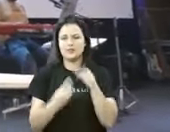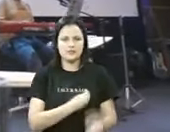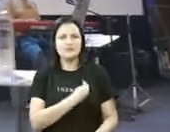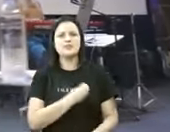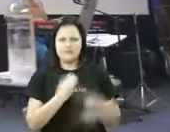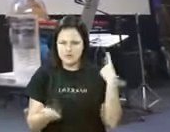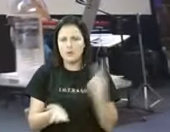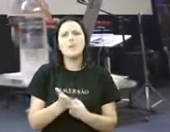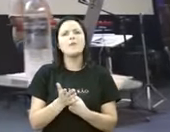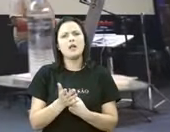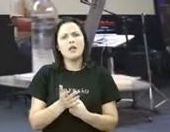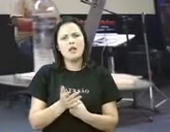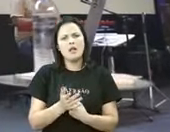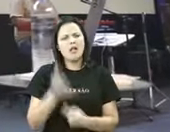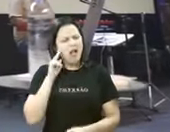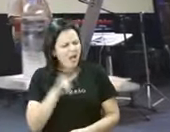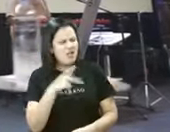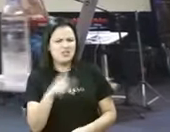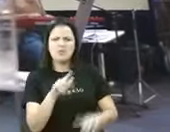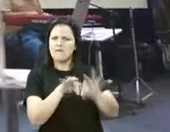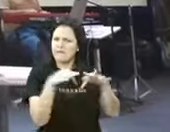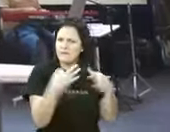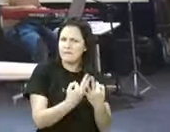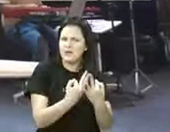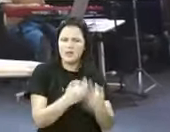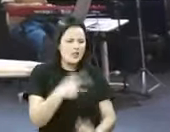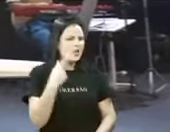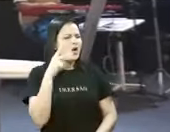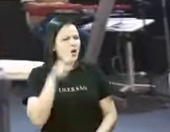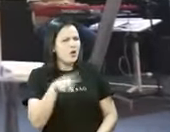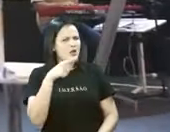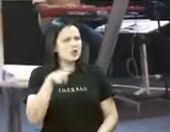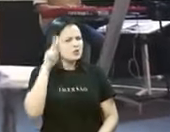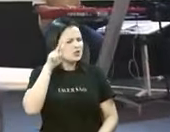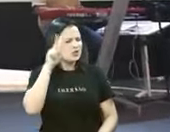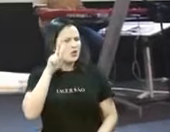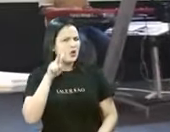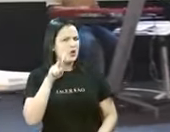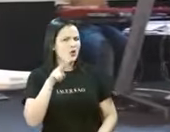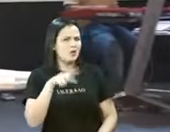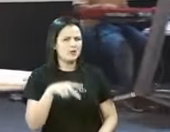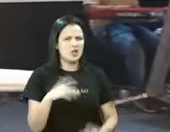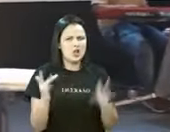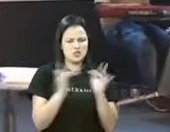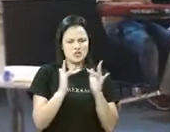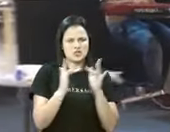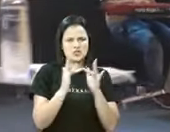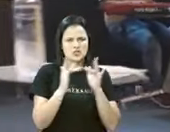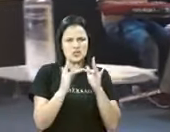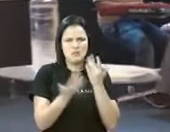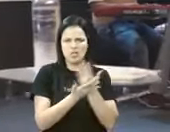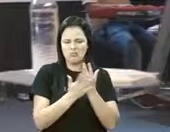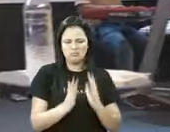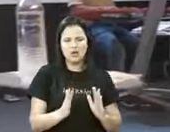levar. Olha a tua família. Olha teu histórico, olha as tuas fraquezas, olha os relacionamentos falidos que você teve,